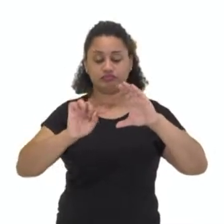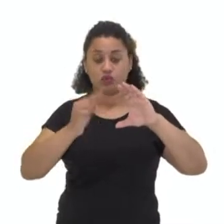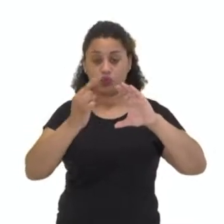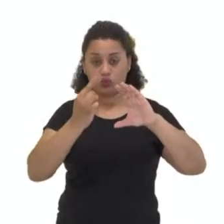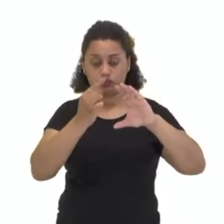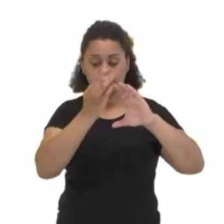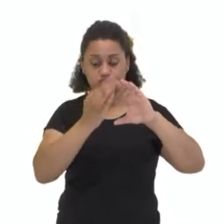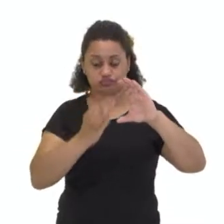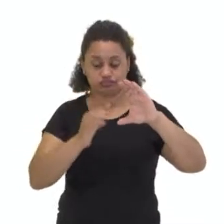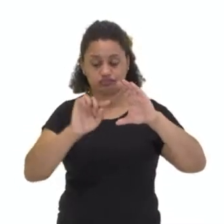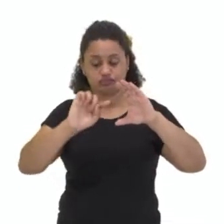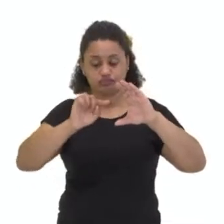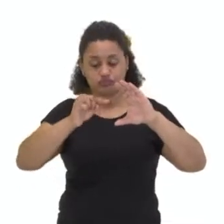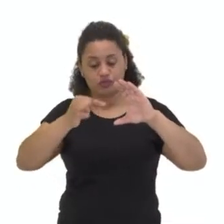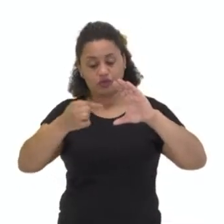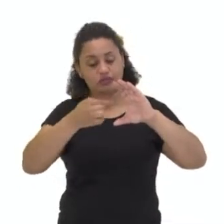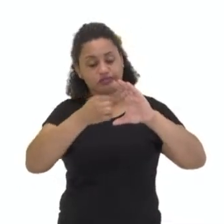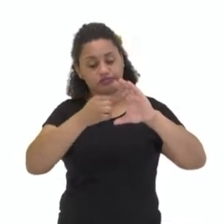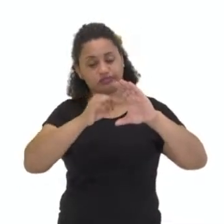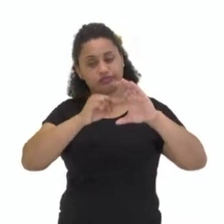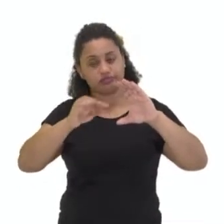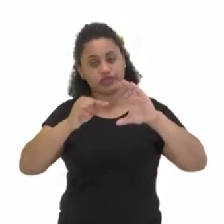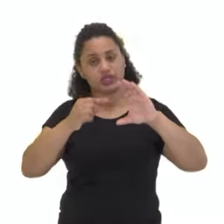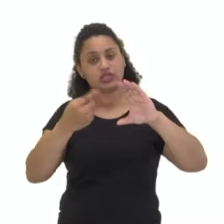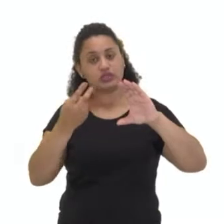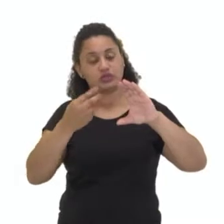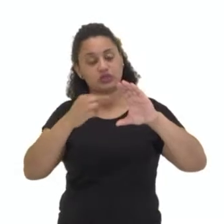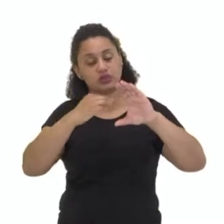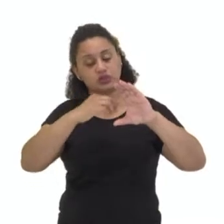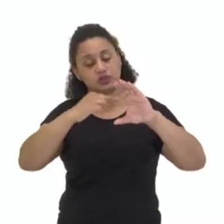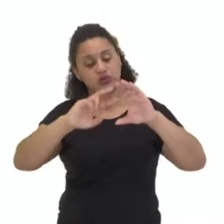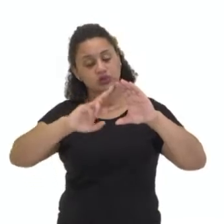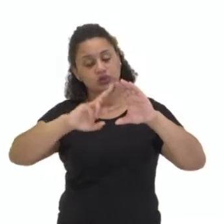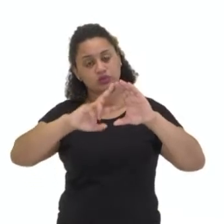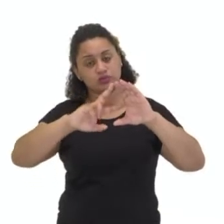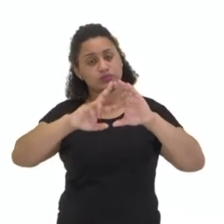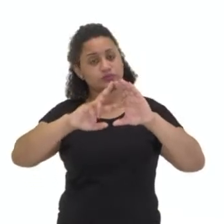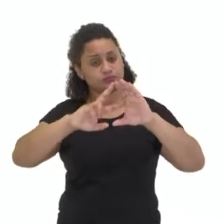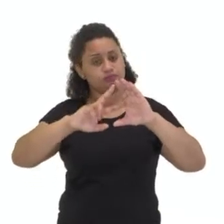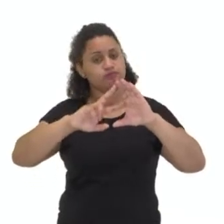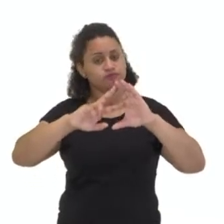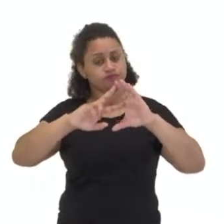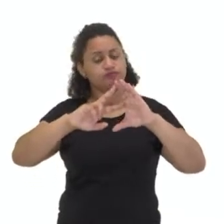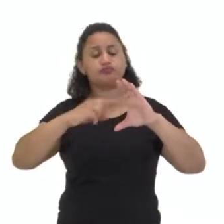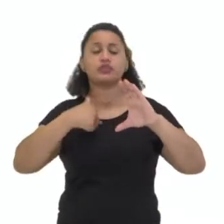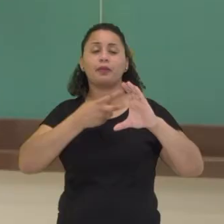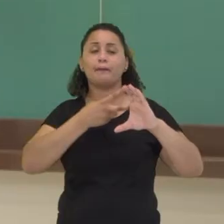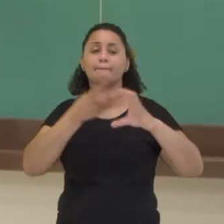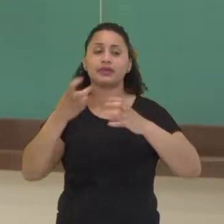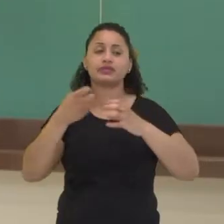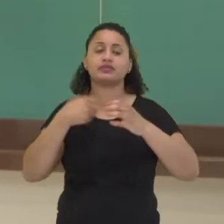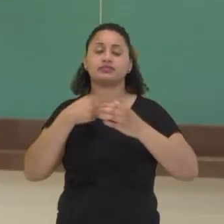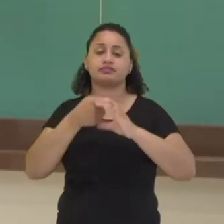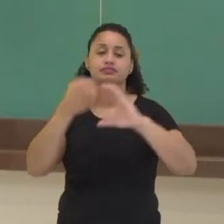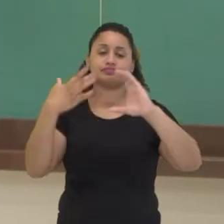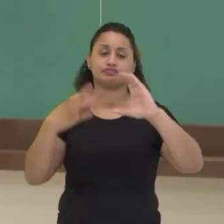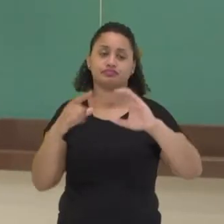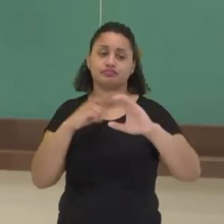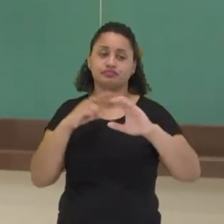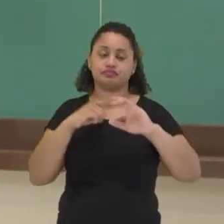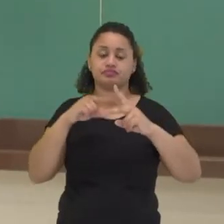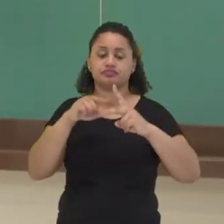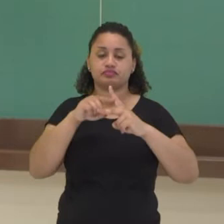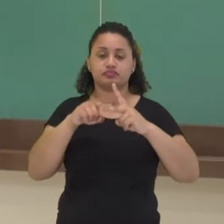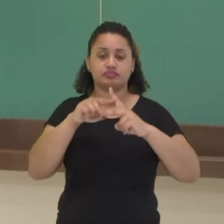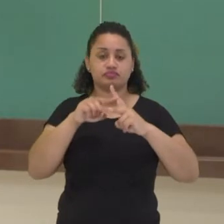raio. Ele vai do centro até outra extremidade, temos outro raio. Então, observe os elementos aqui. Então, eu tenho o